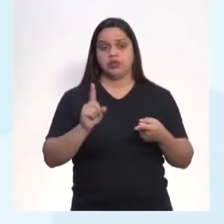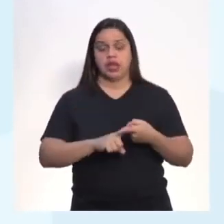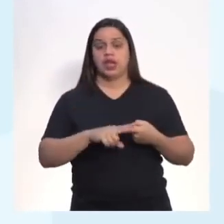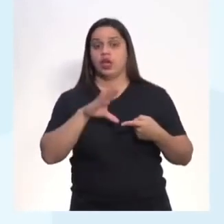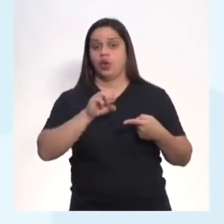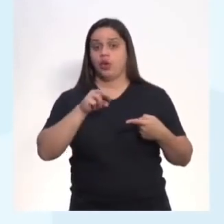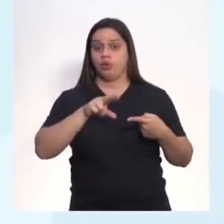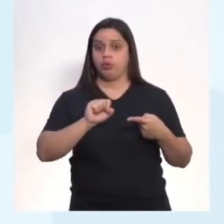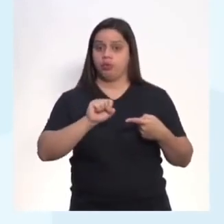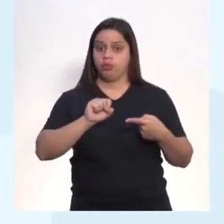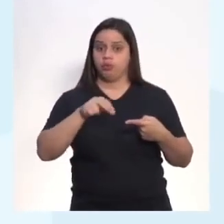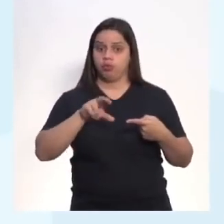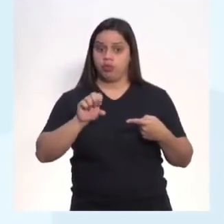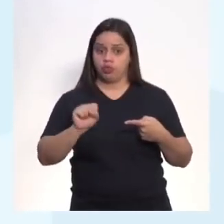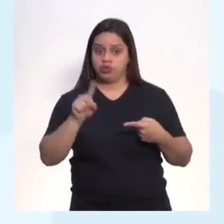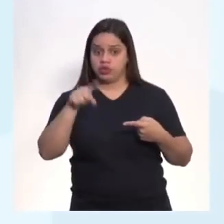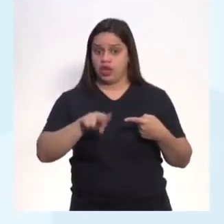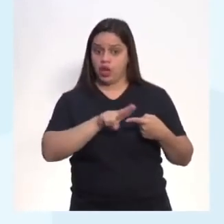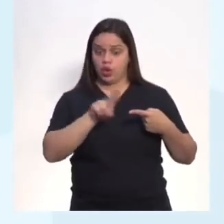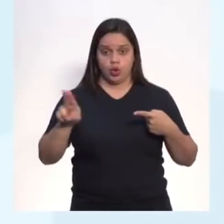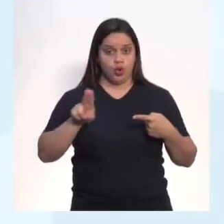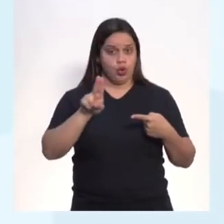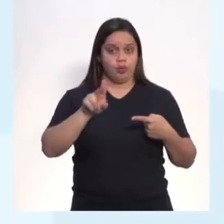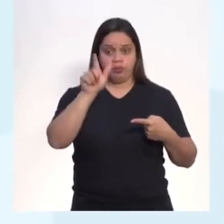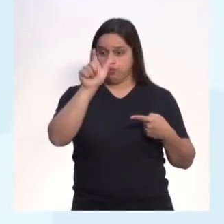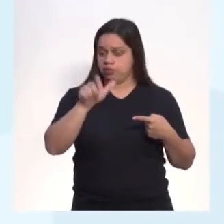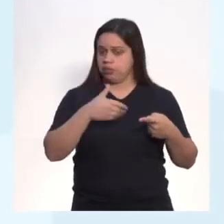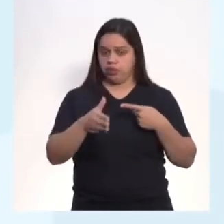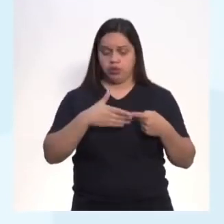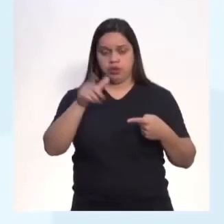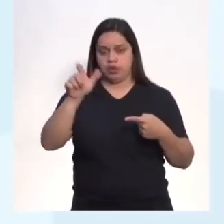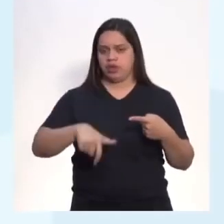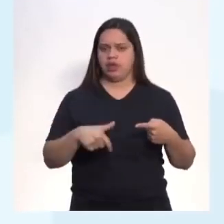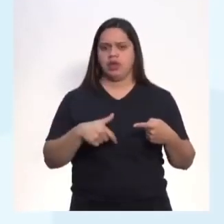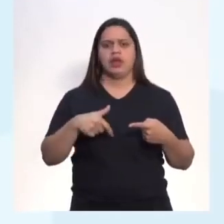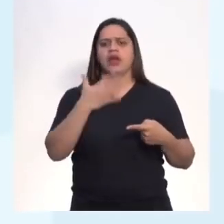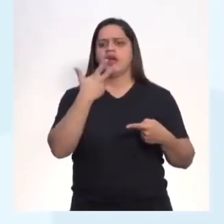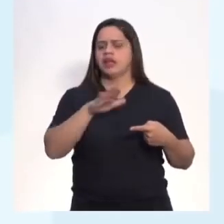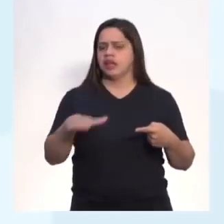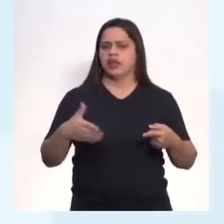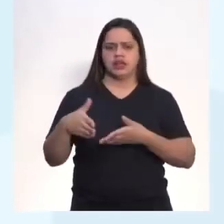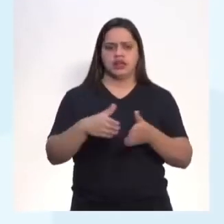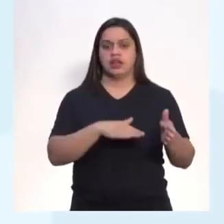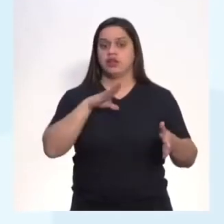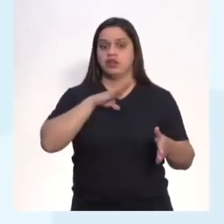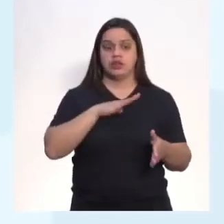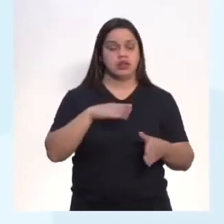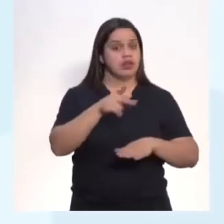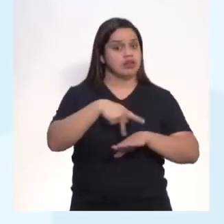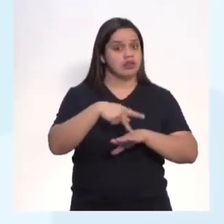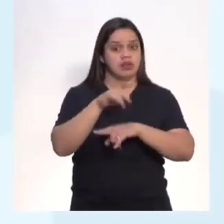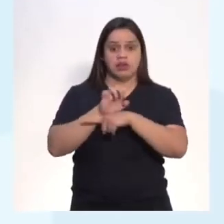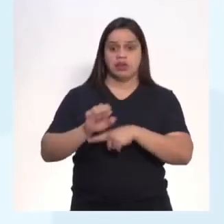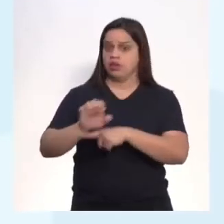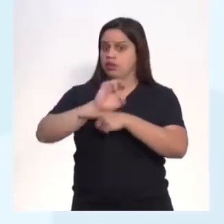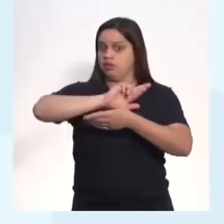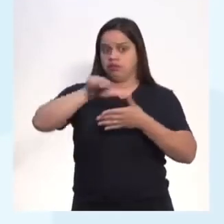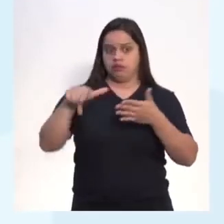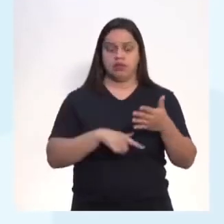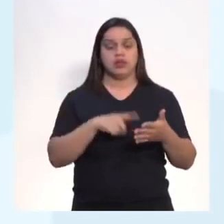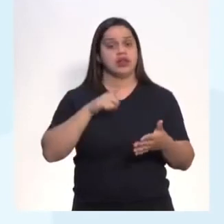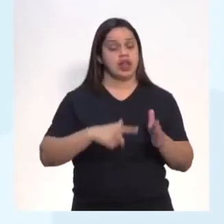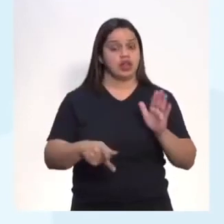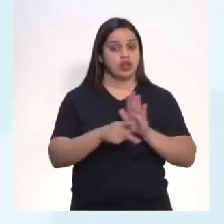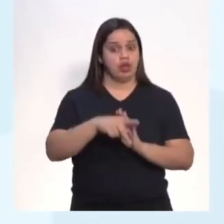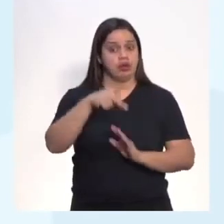comuns, aqueles que nomeiam um ser de qualquer espécie, criança, rio, cidade, estado, país, entre outros, possuem nome